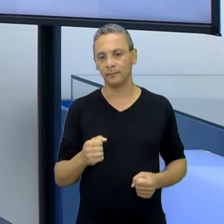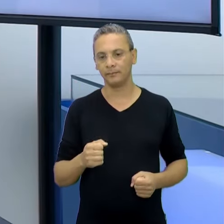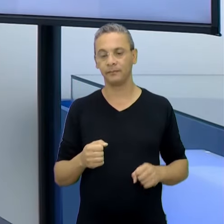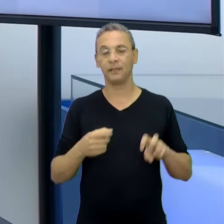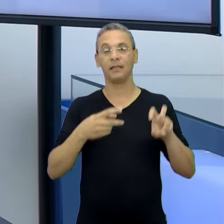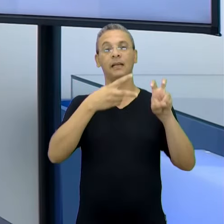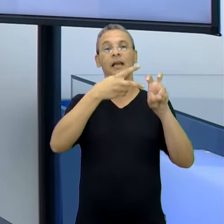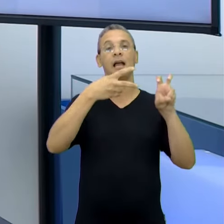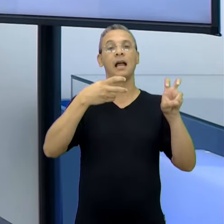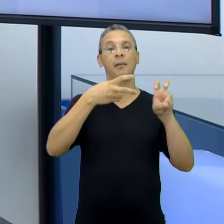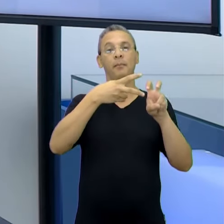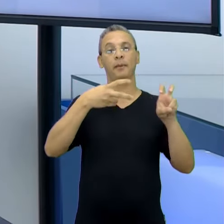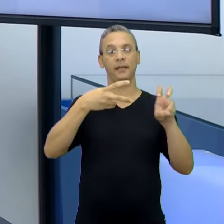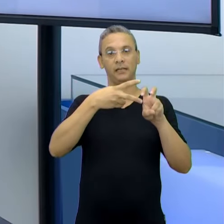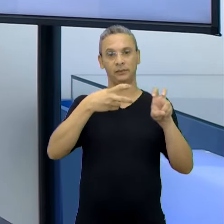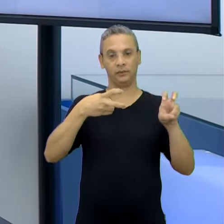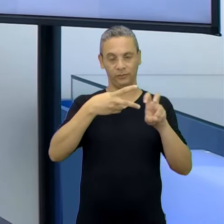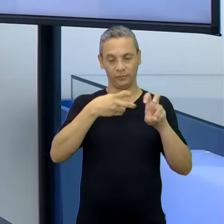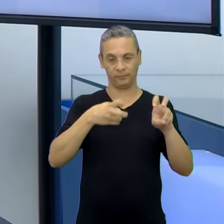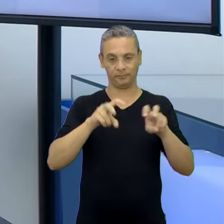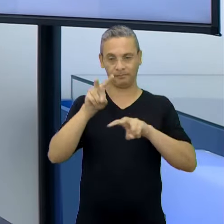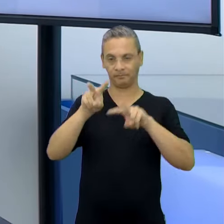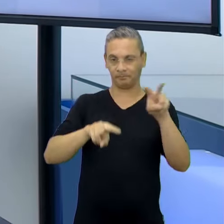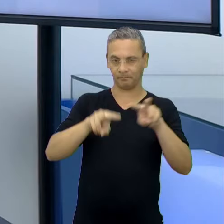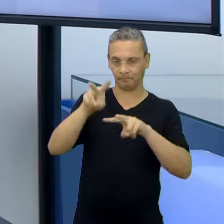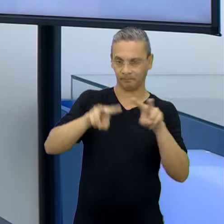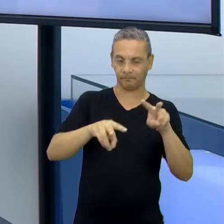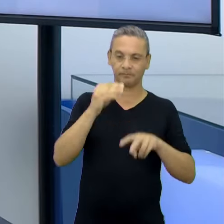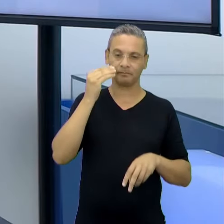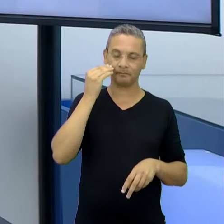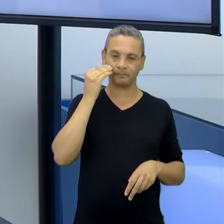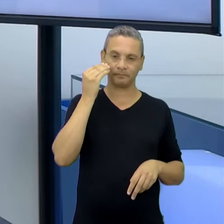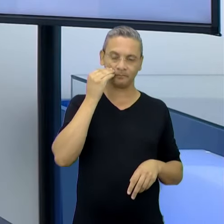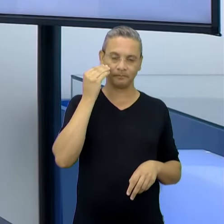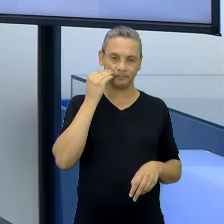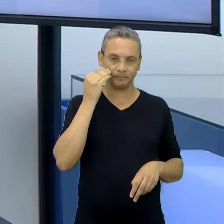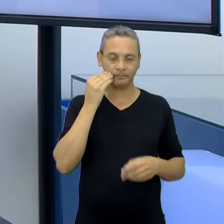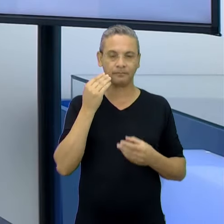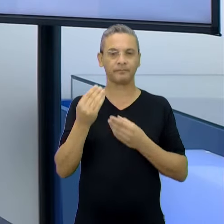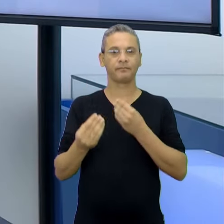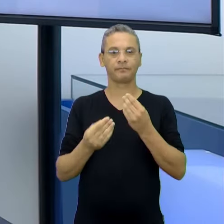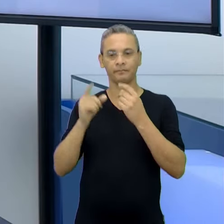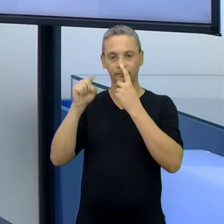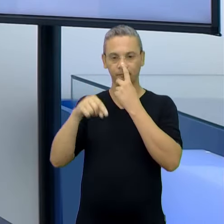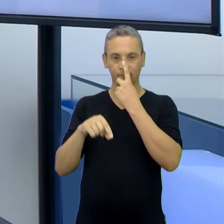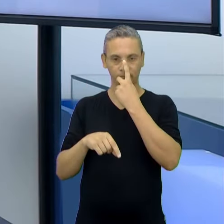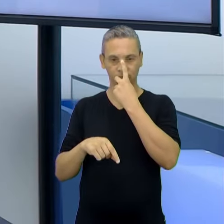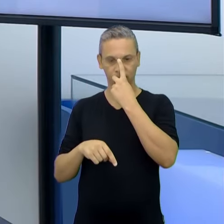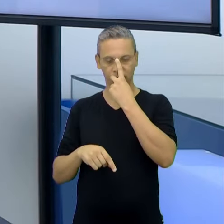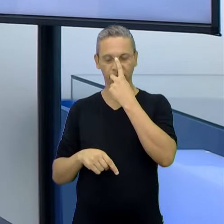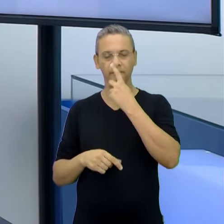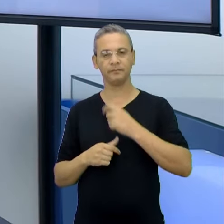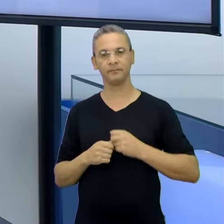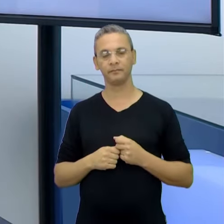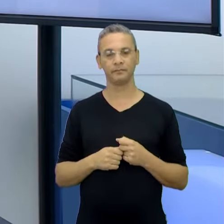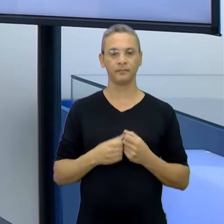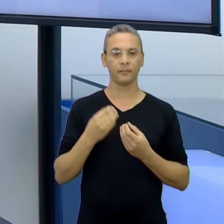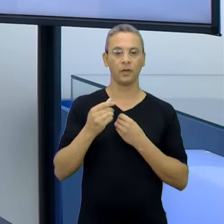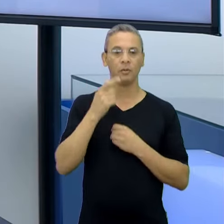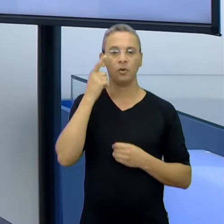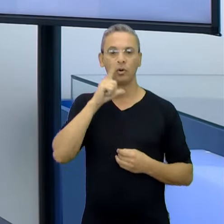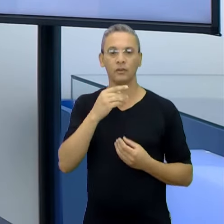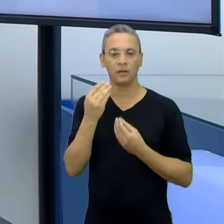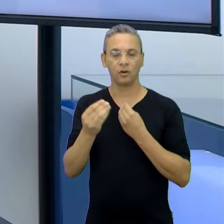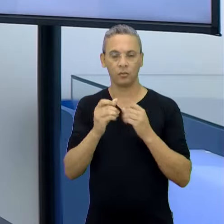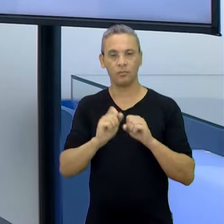aplicativo, na verdade é um simulador, que eu já vou passar para você já as indicações de